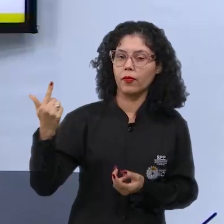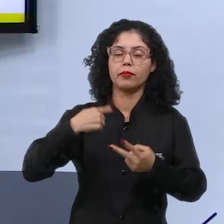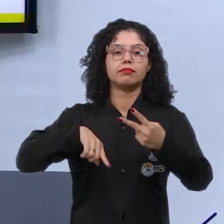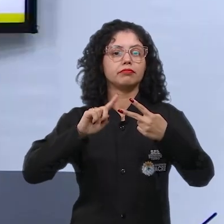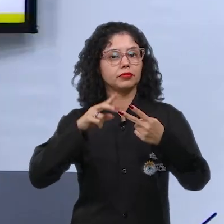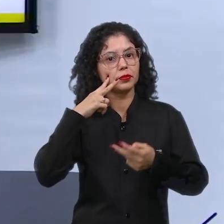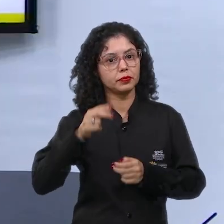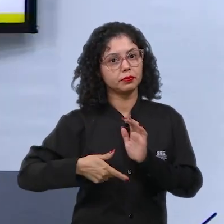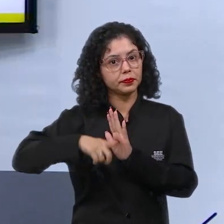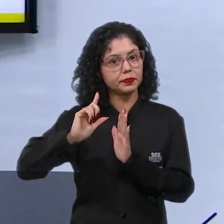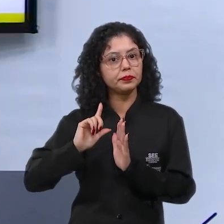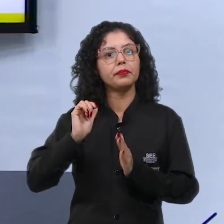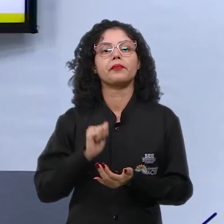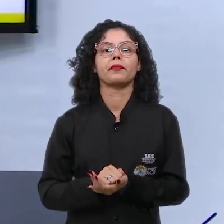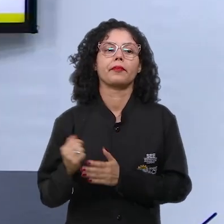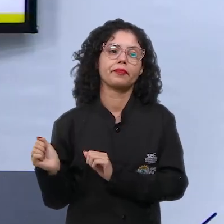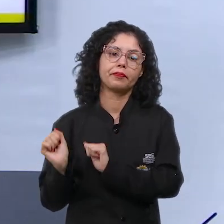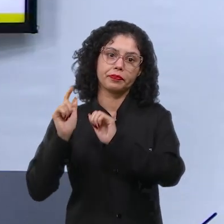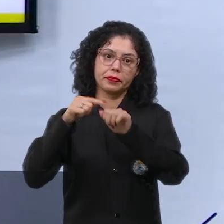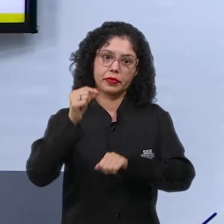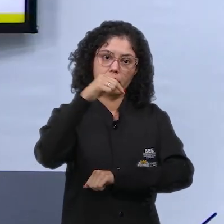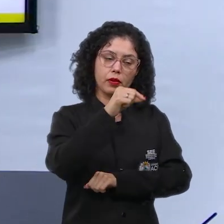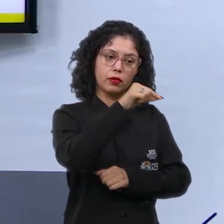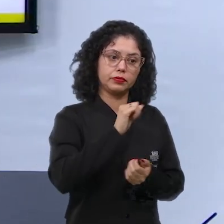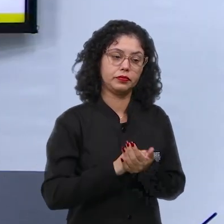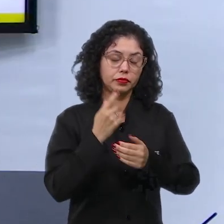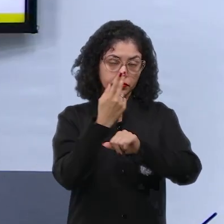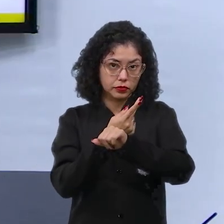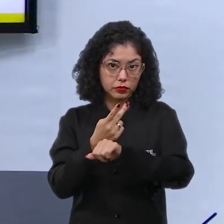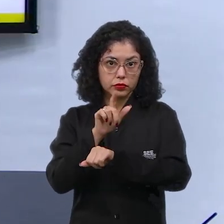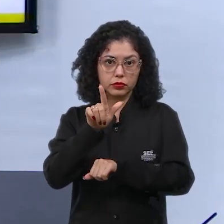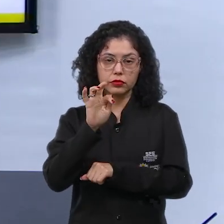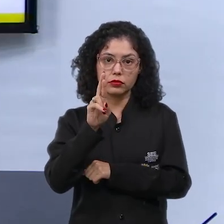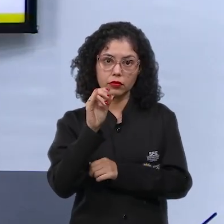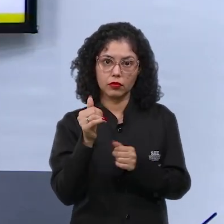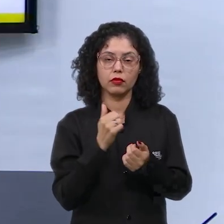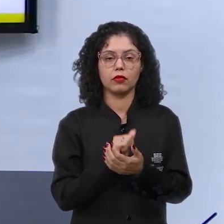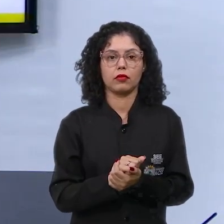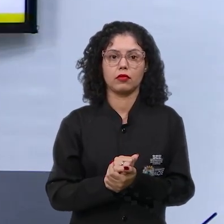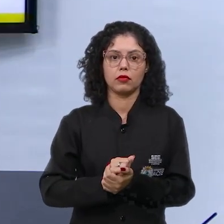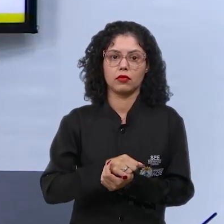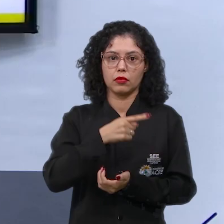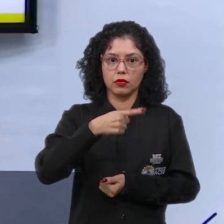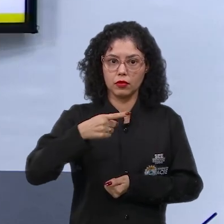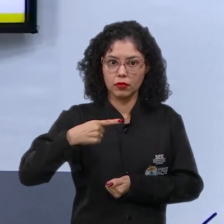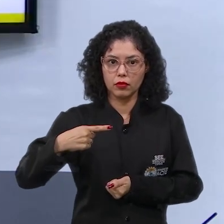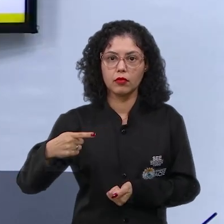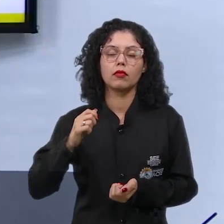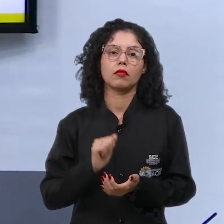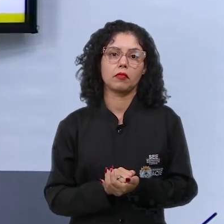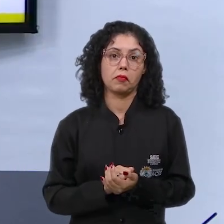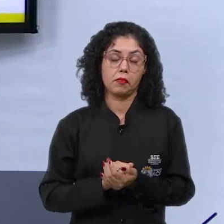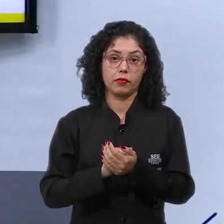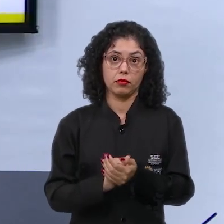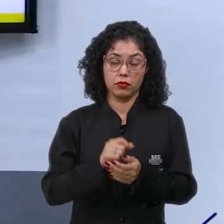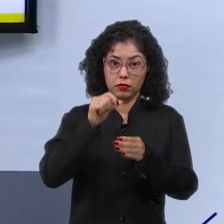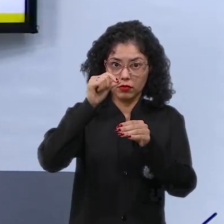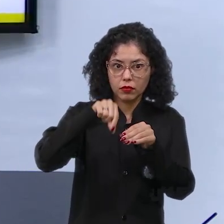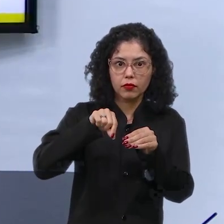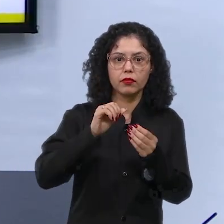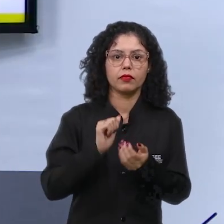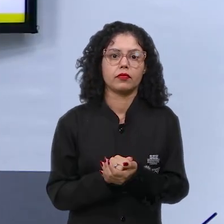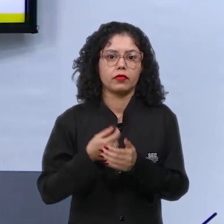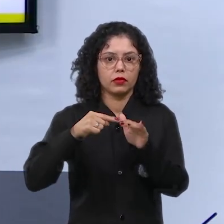gente viu. Ela vai procurar as larvas dessa borboleta, as larvas, tá? E vai depositar, e